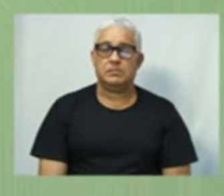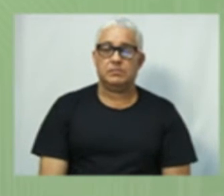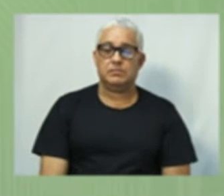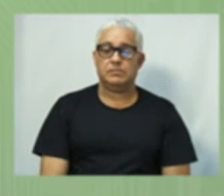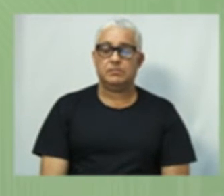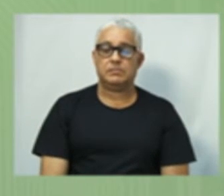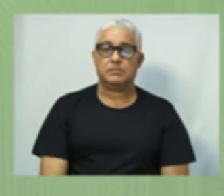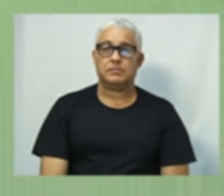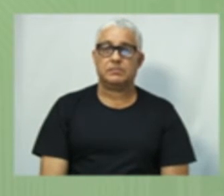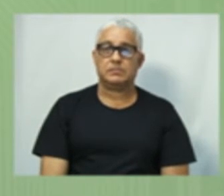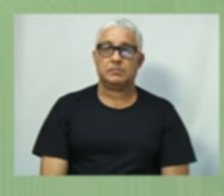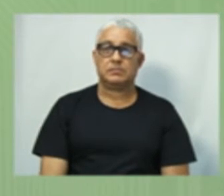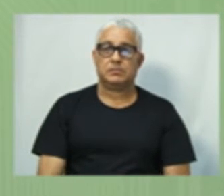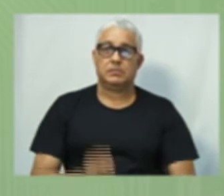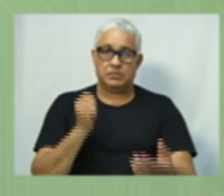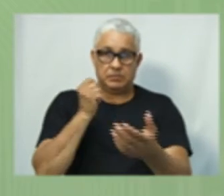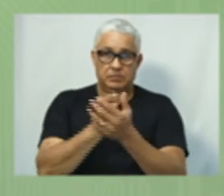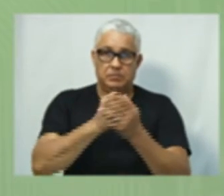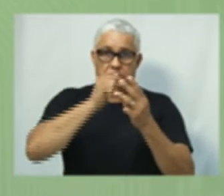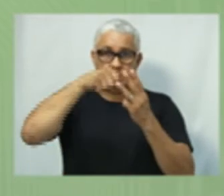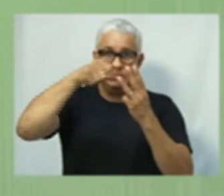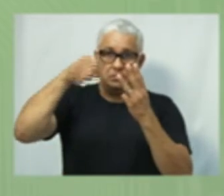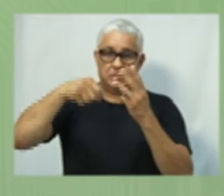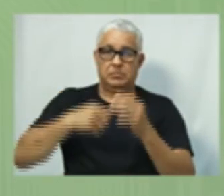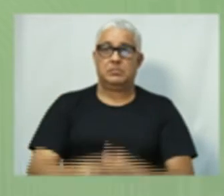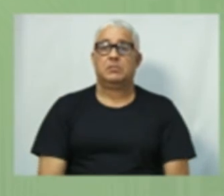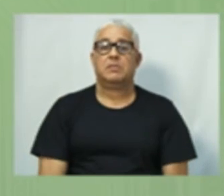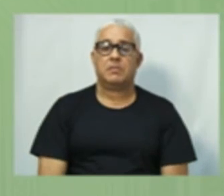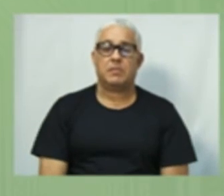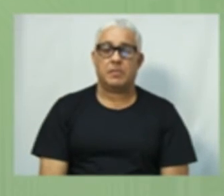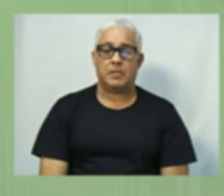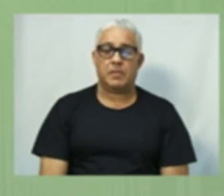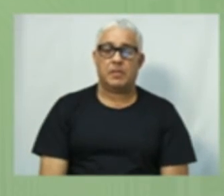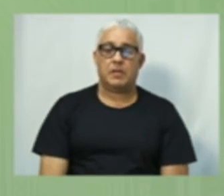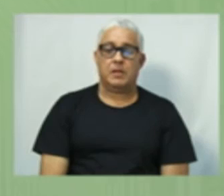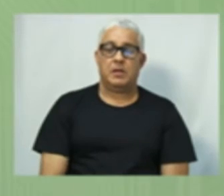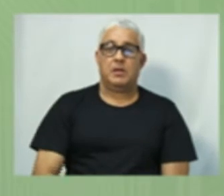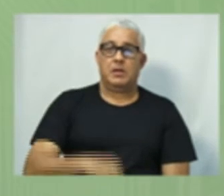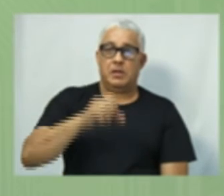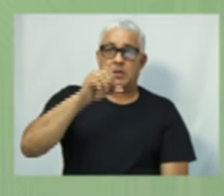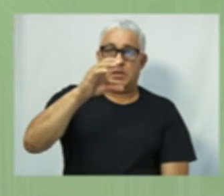3.114 a ser pago nesse trimestre. CSL,